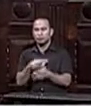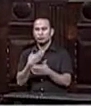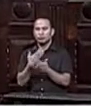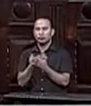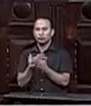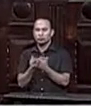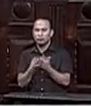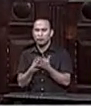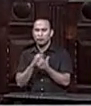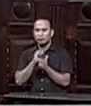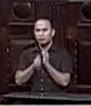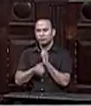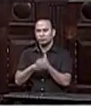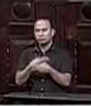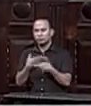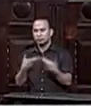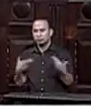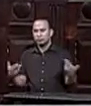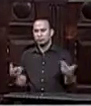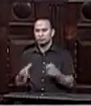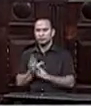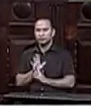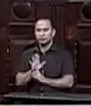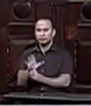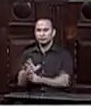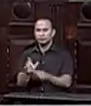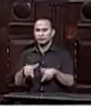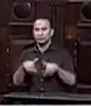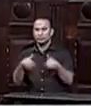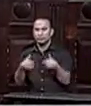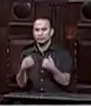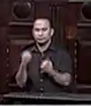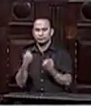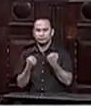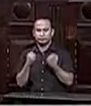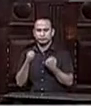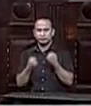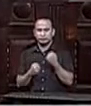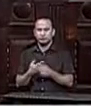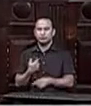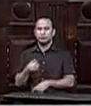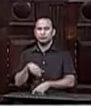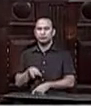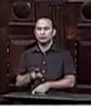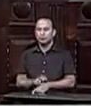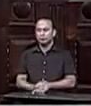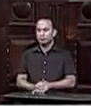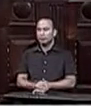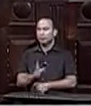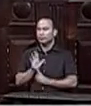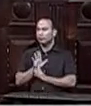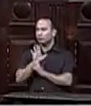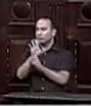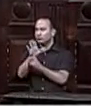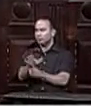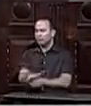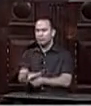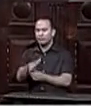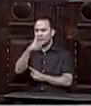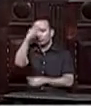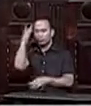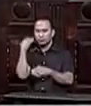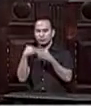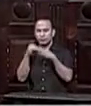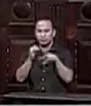esportivas e demais organizações que oferecem serviços de atividades físicas, esportivas e similares, de apresentarem profissionais de